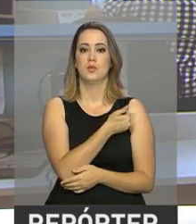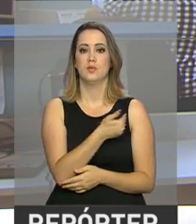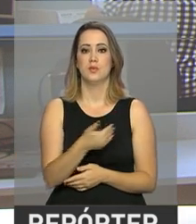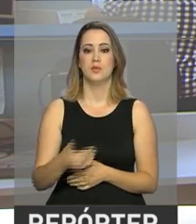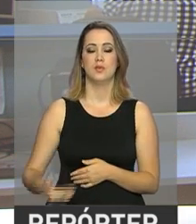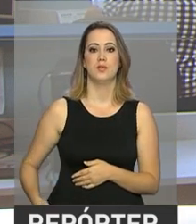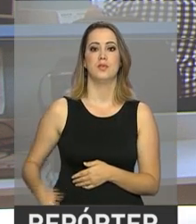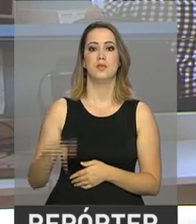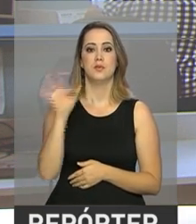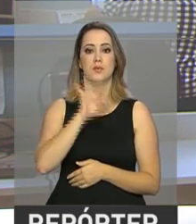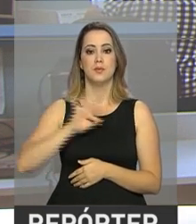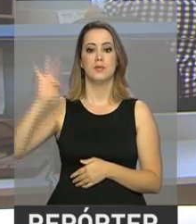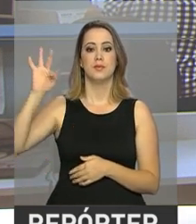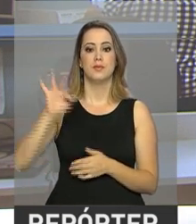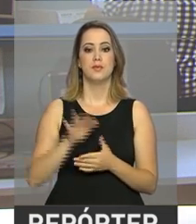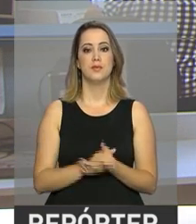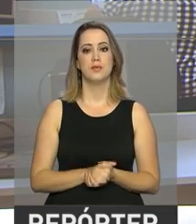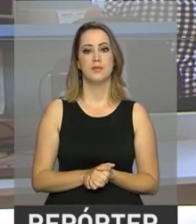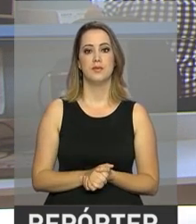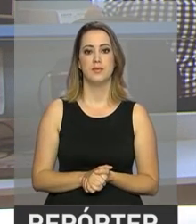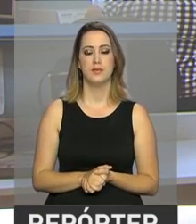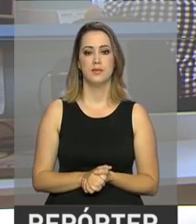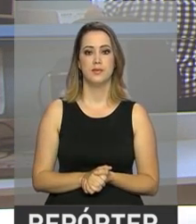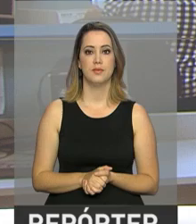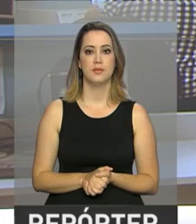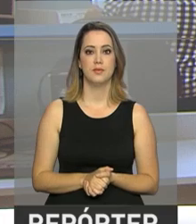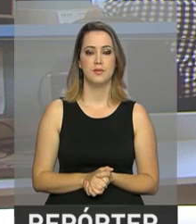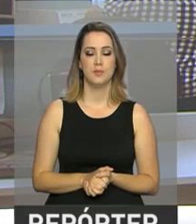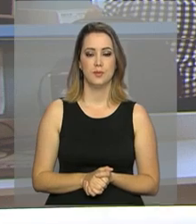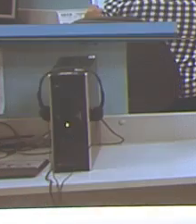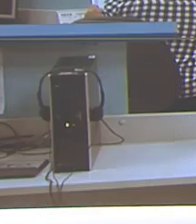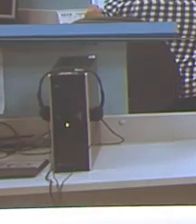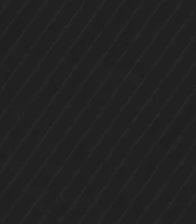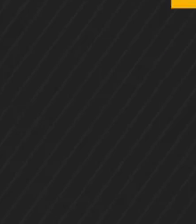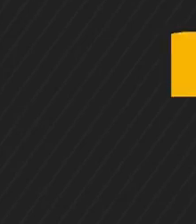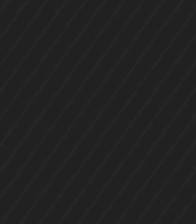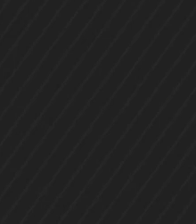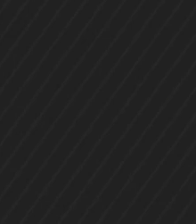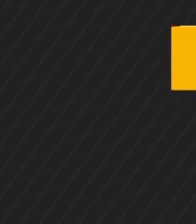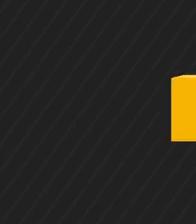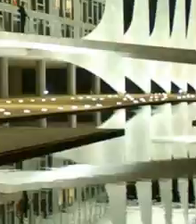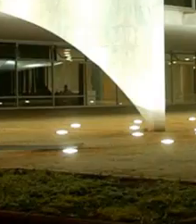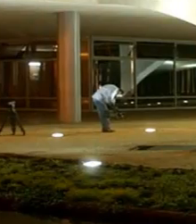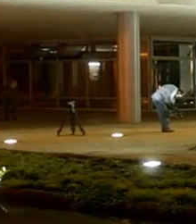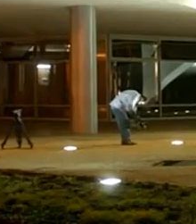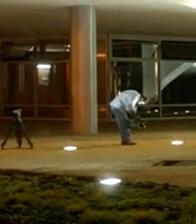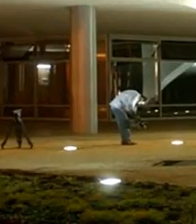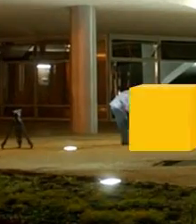continue com a gente aqui na NBR, a TV do Governo Federal.